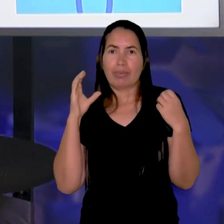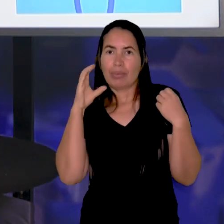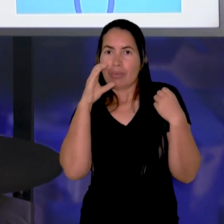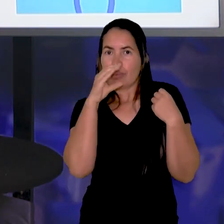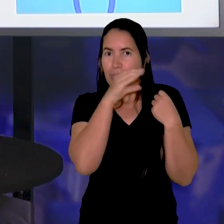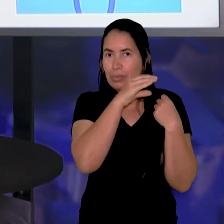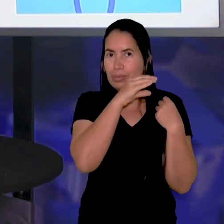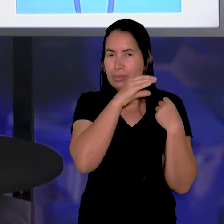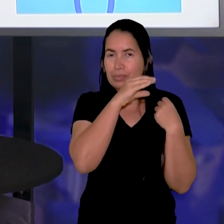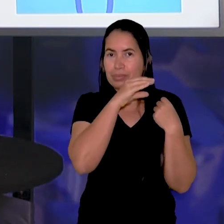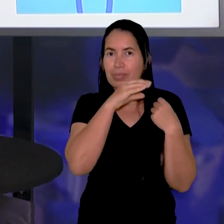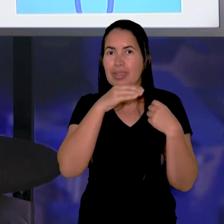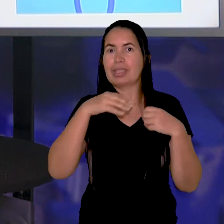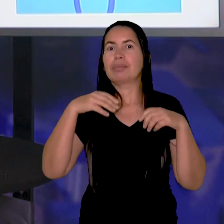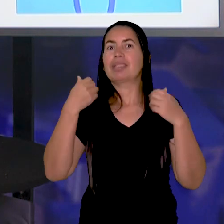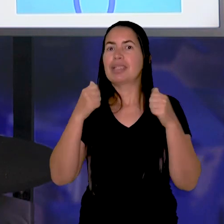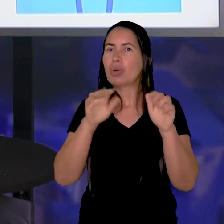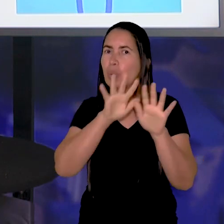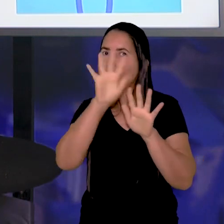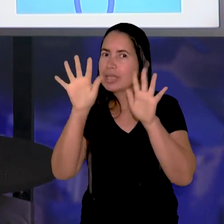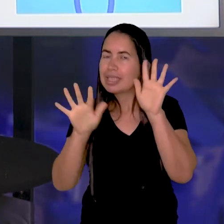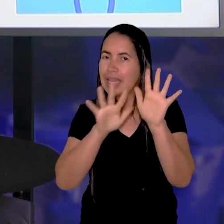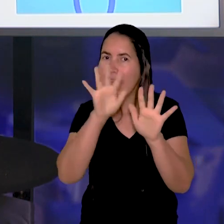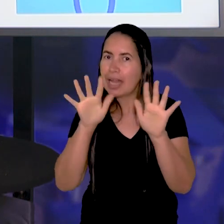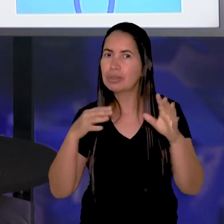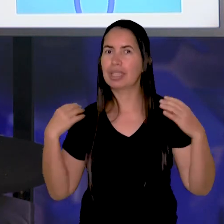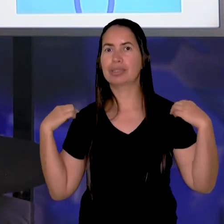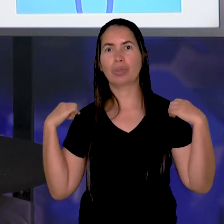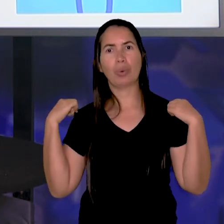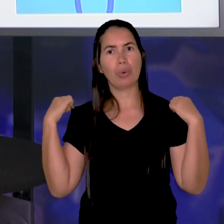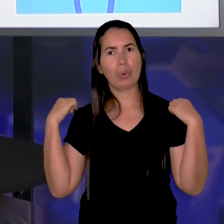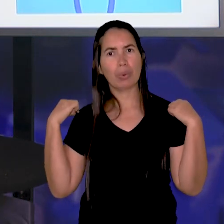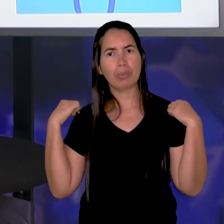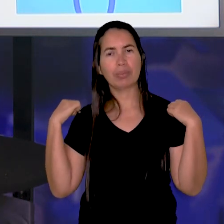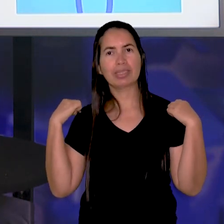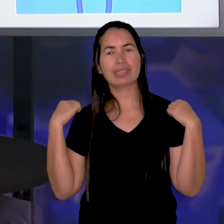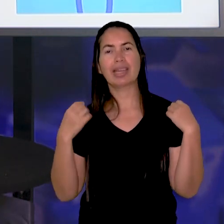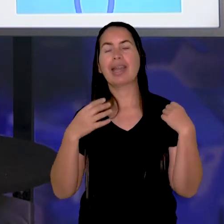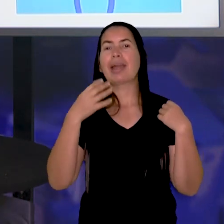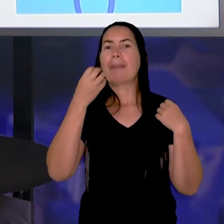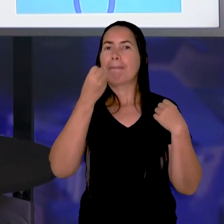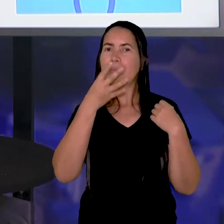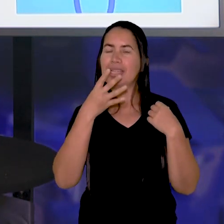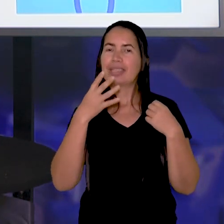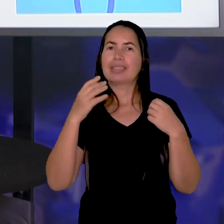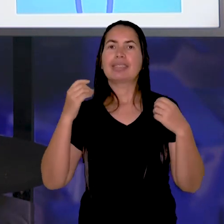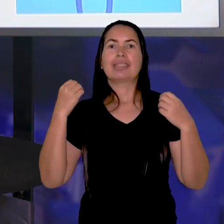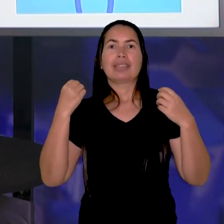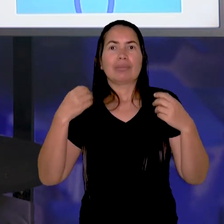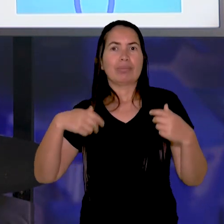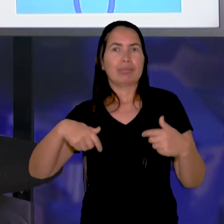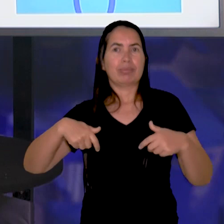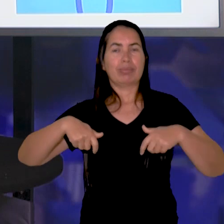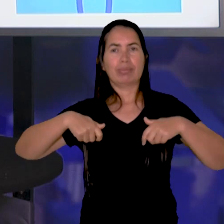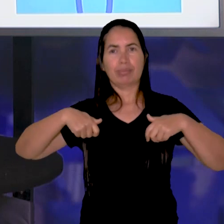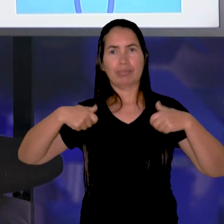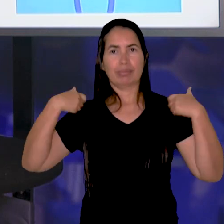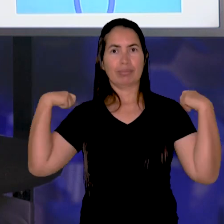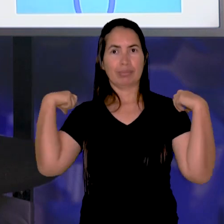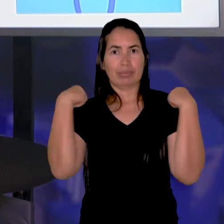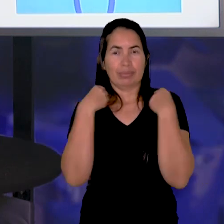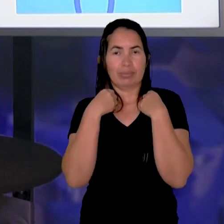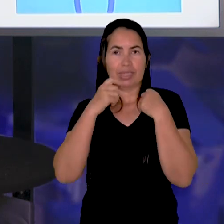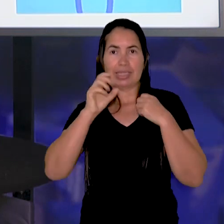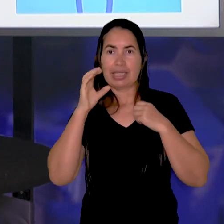aquecidos? Devemos ter cuidado nas vestimentas, ficar bem aquecidos, agasalhos, não